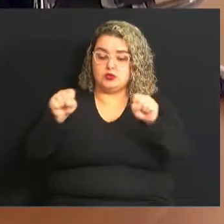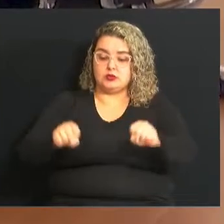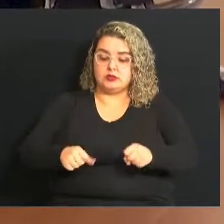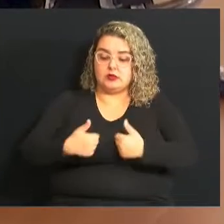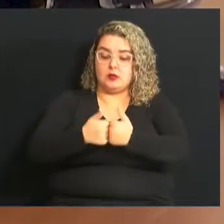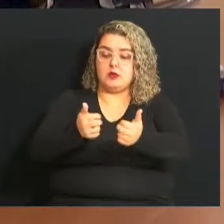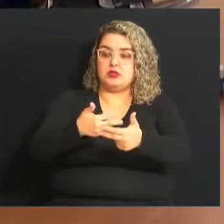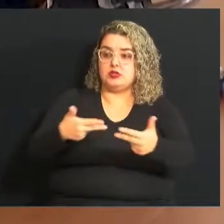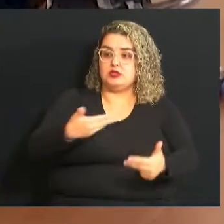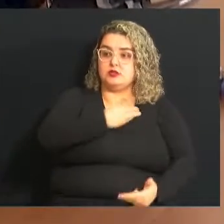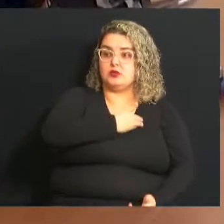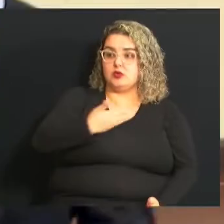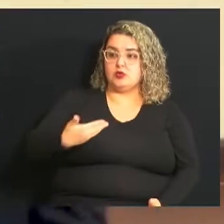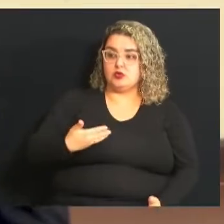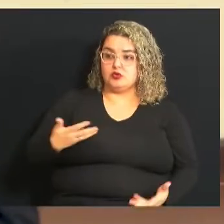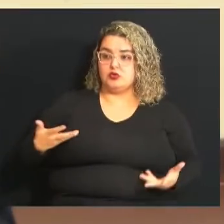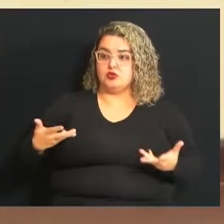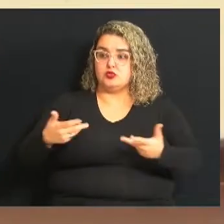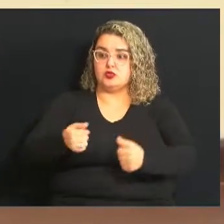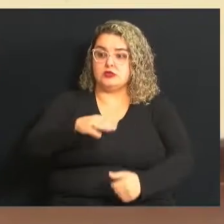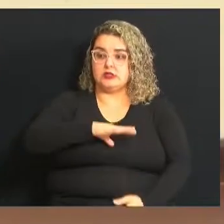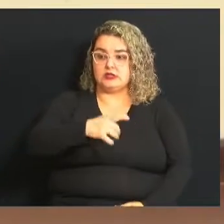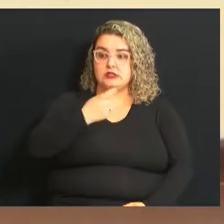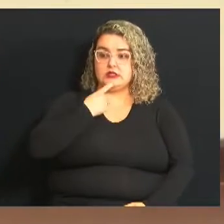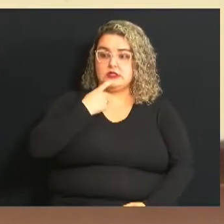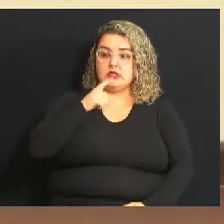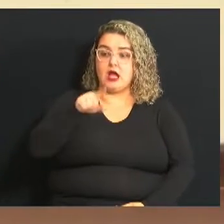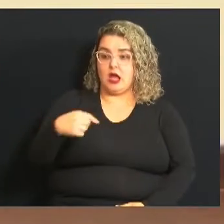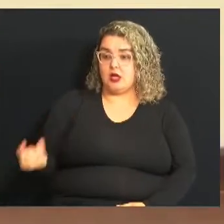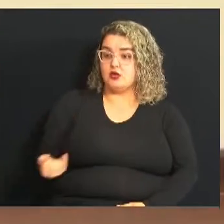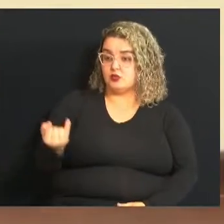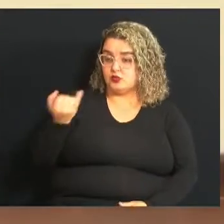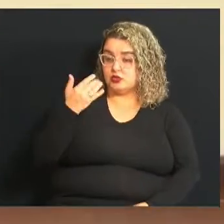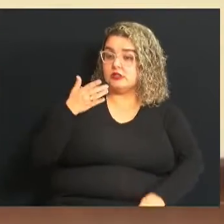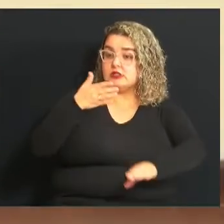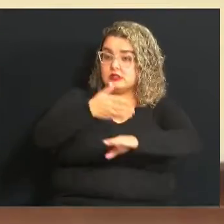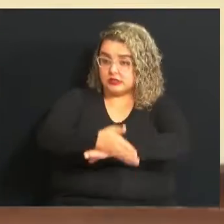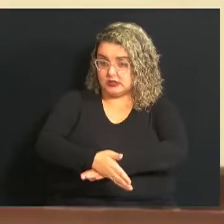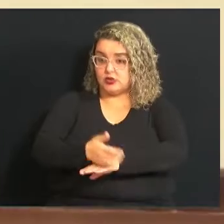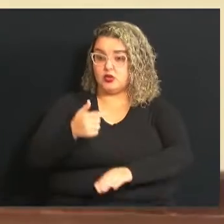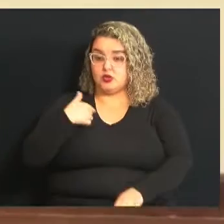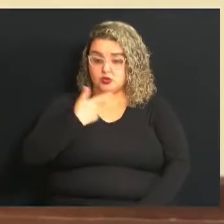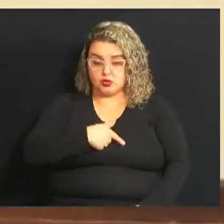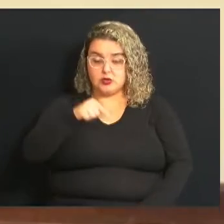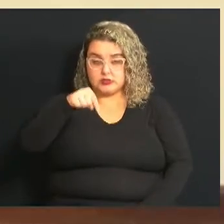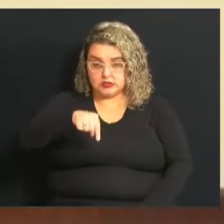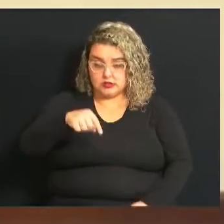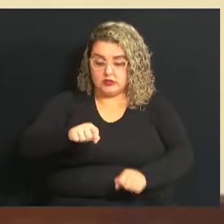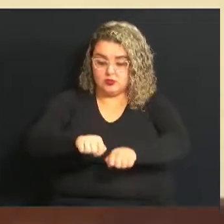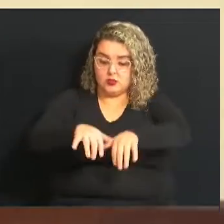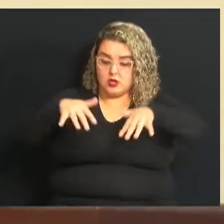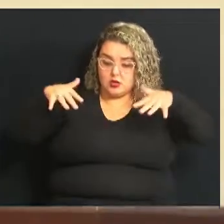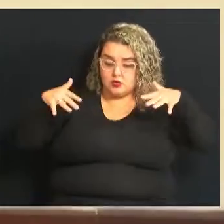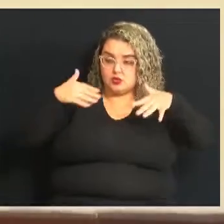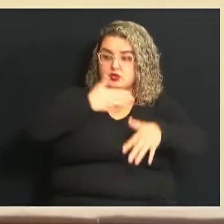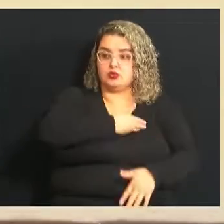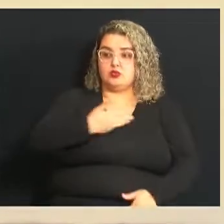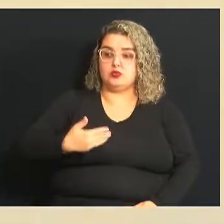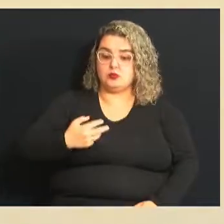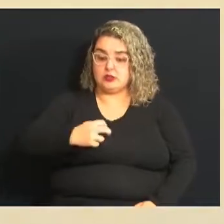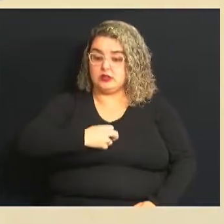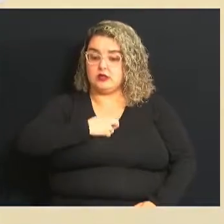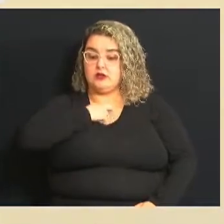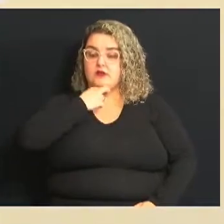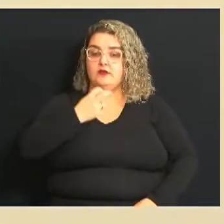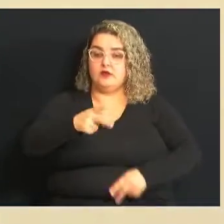público coletivo do município. É muito importante essa participação, nós estamos aqui fazendo essa audiência pública para dar voz à população